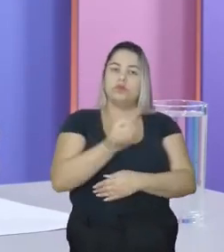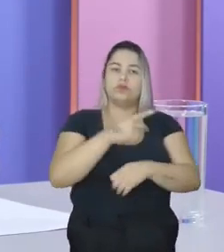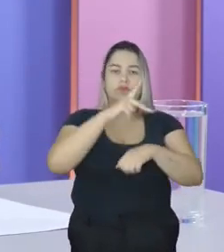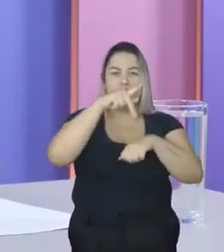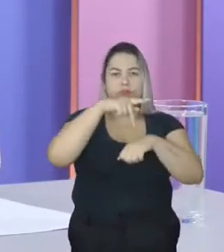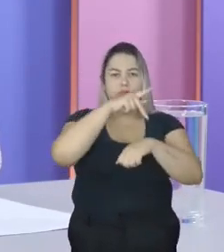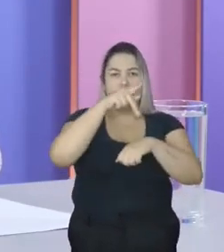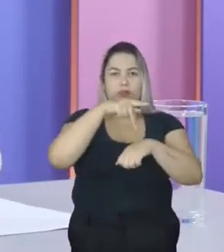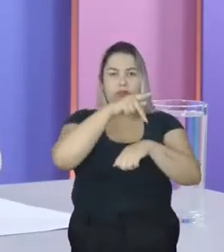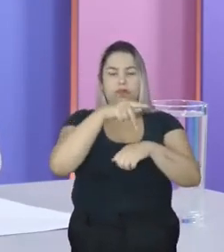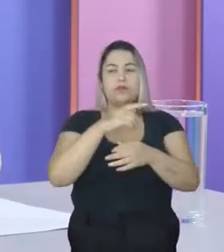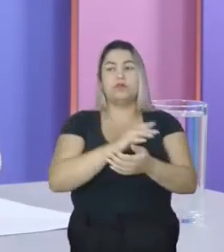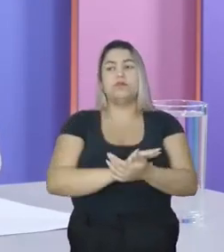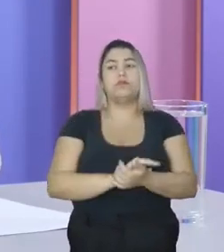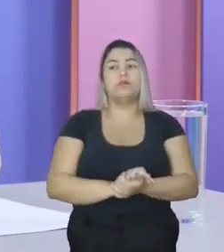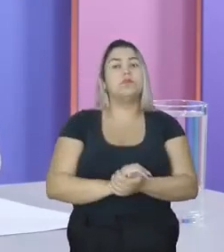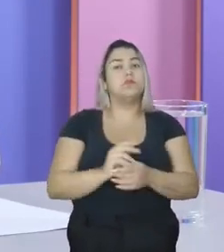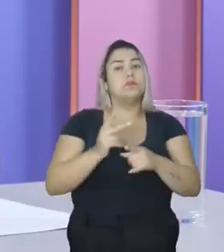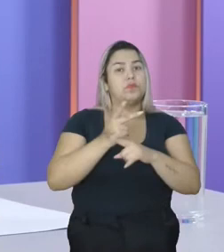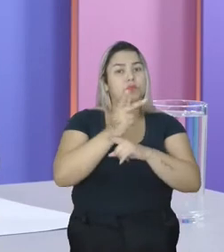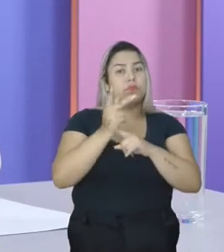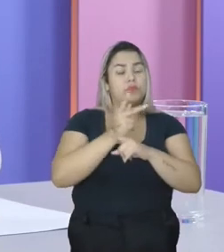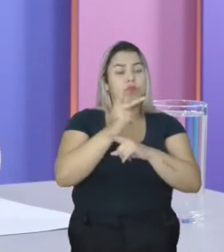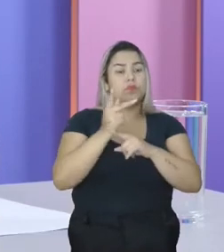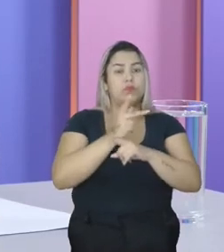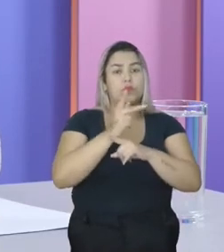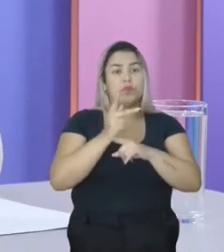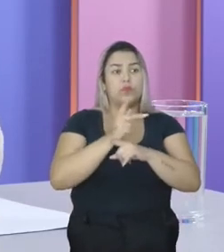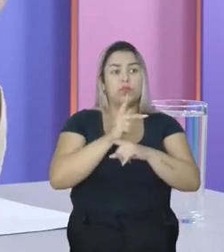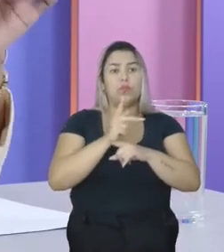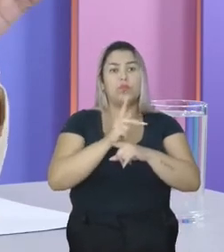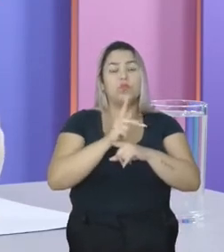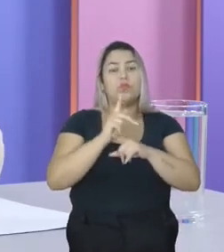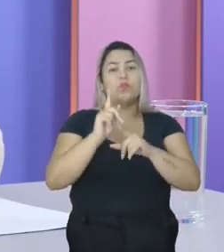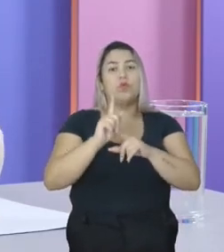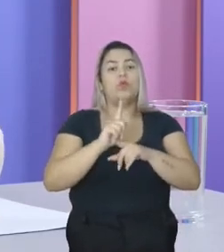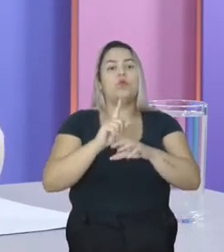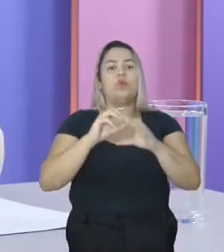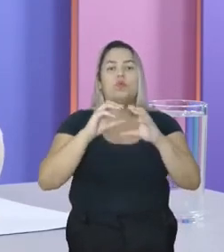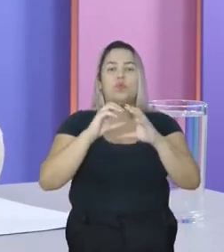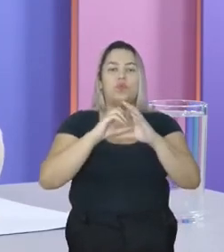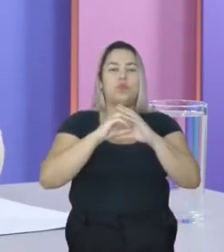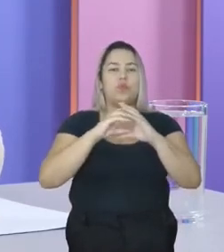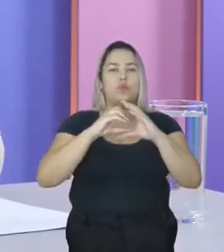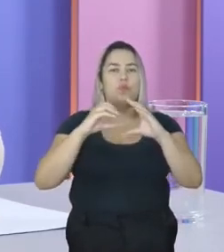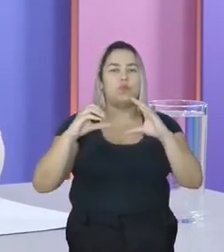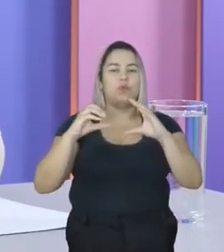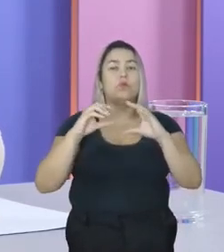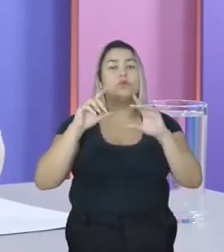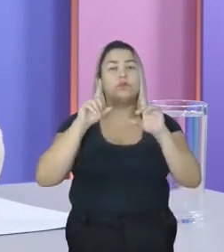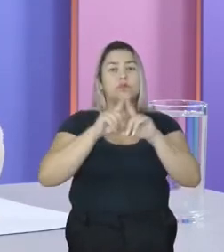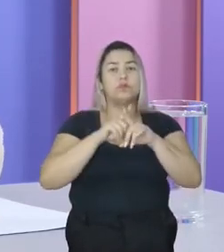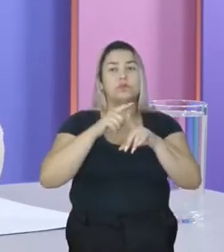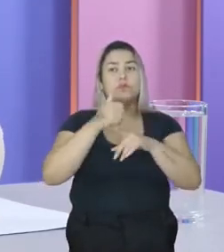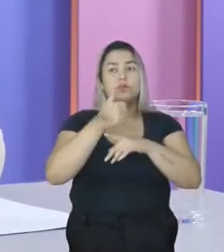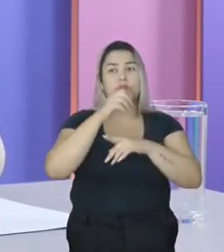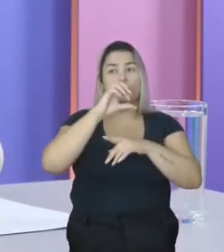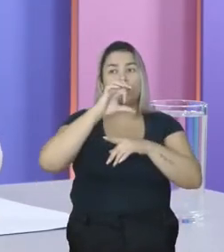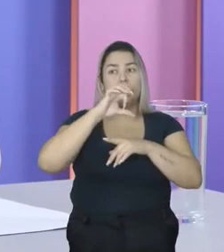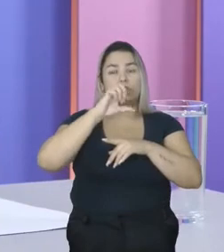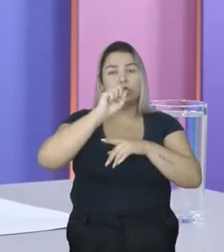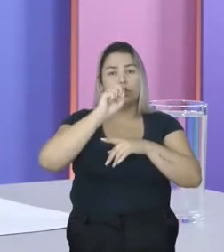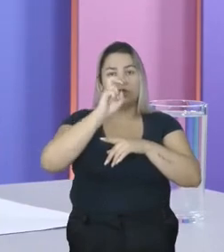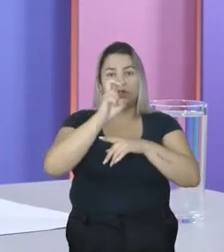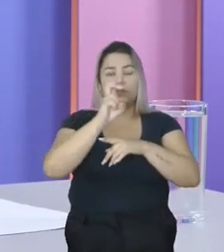país. Vocês podem procurar no Google, se colocar em Marcha Zumbi dos Palmares, 1995, vocês